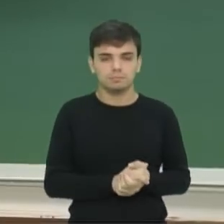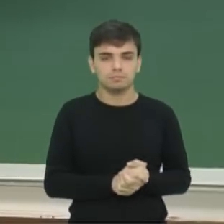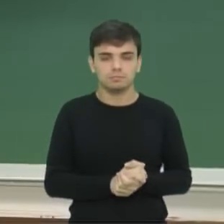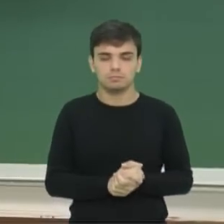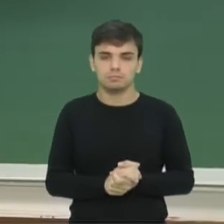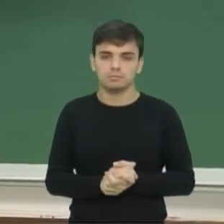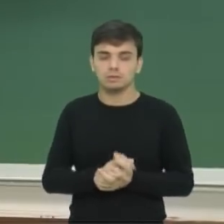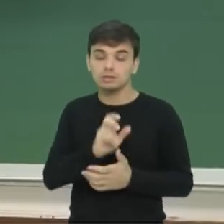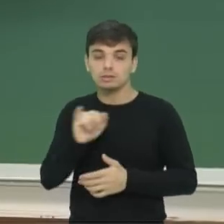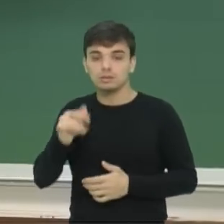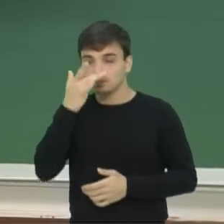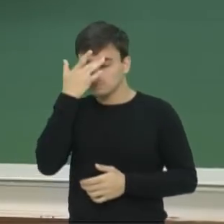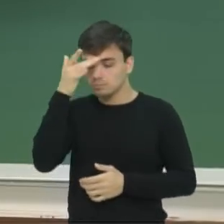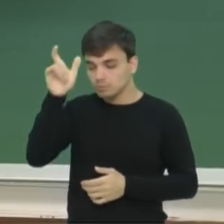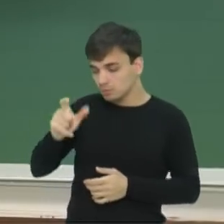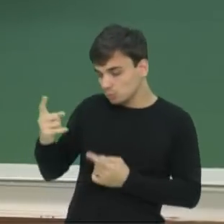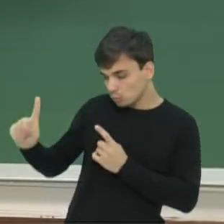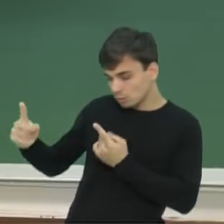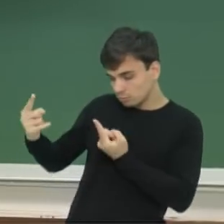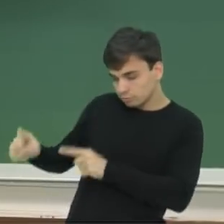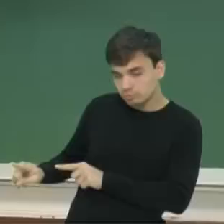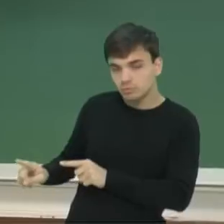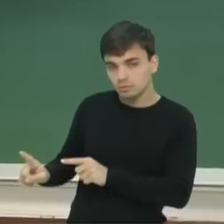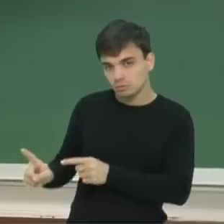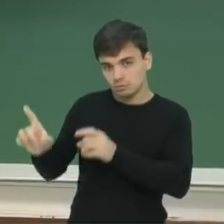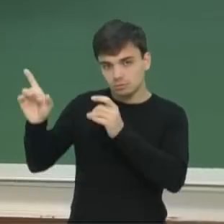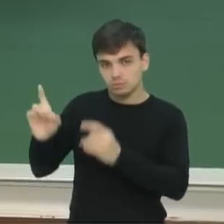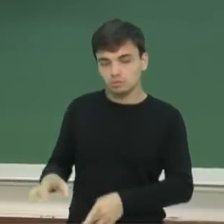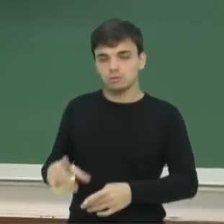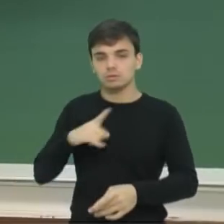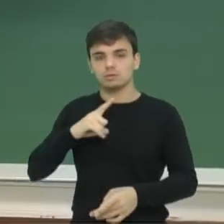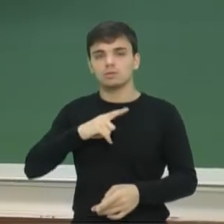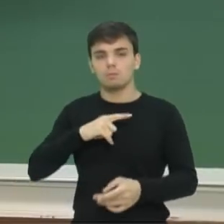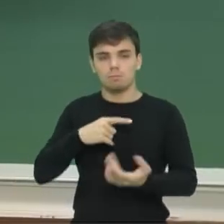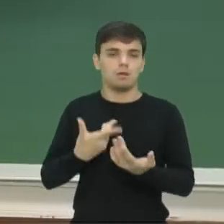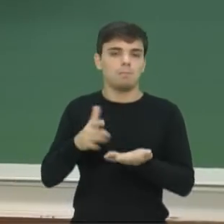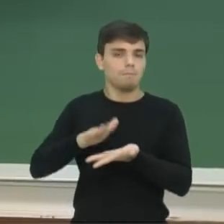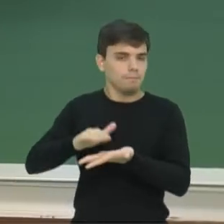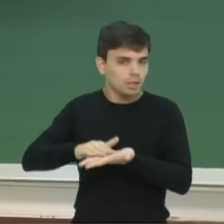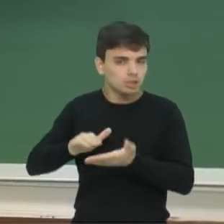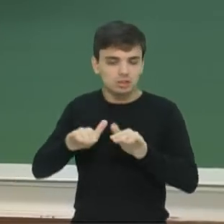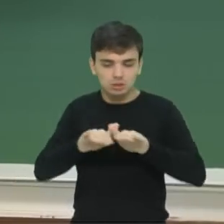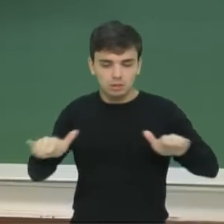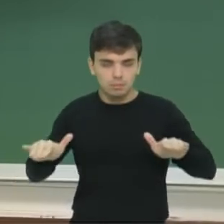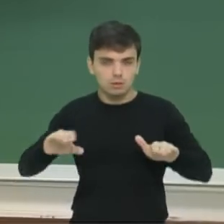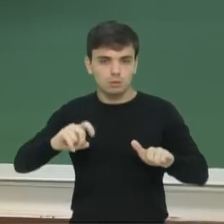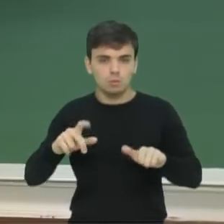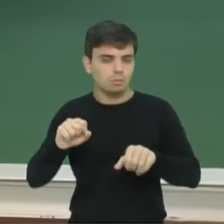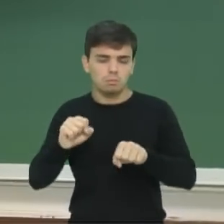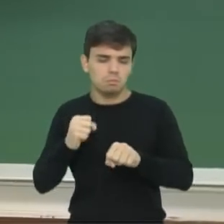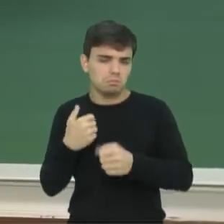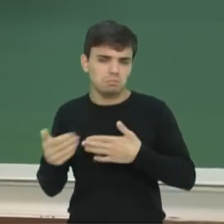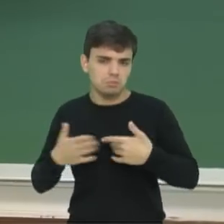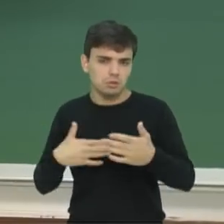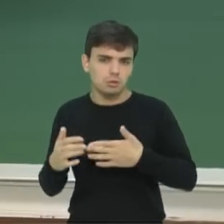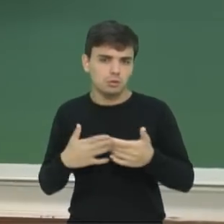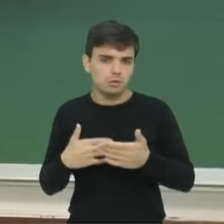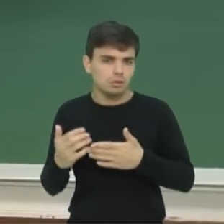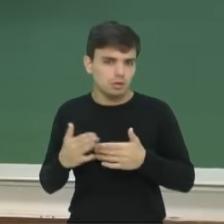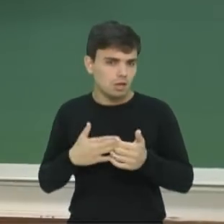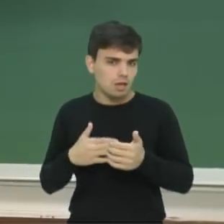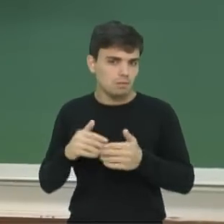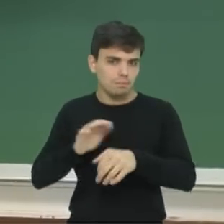o adversário desiste, ali geralmente tem uma batida no tatame, uma batida no braço, uma batida em qualquer parte do corpo